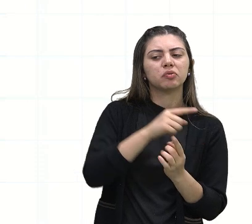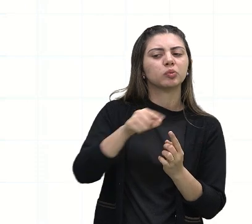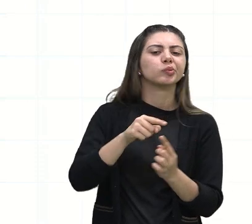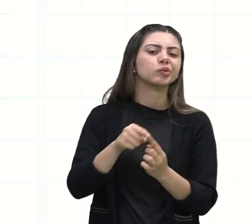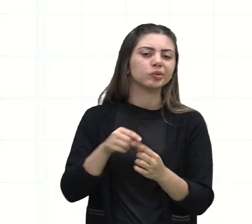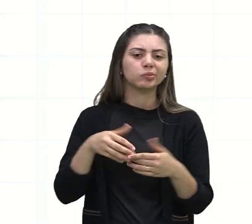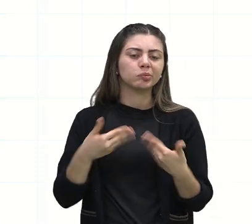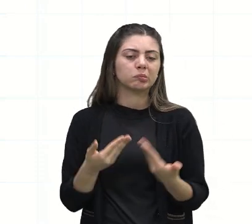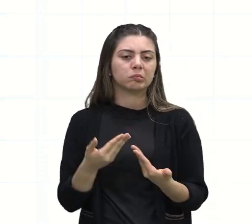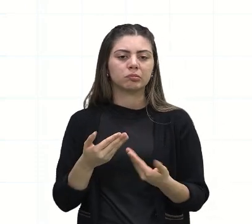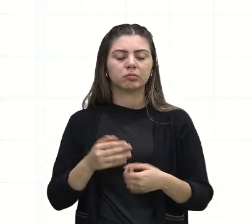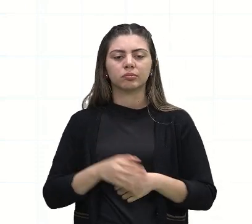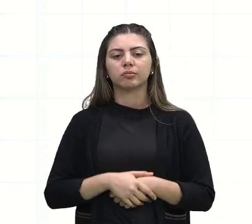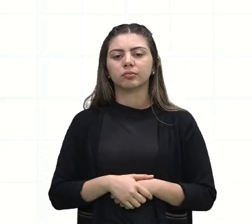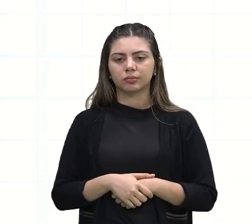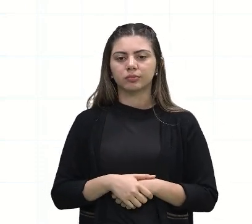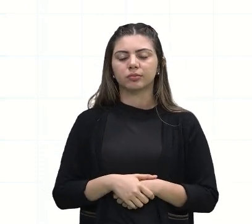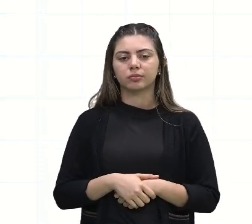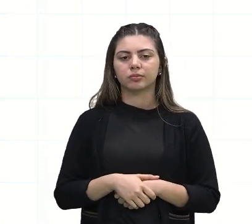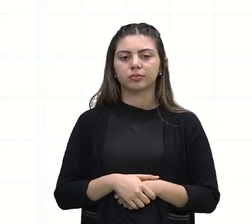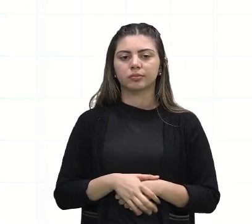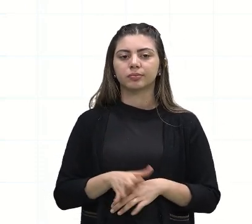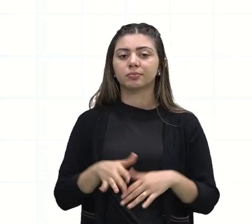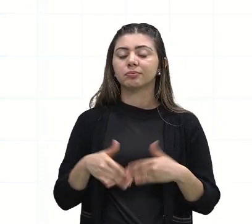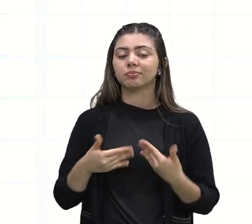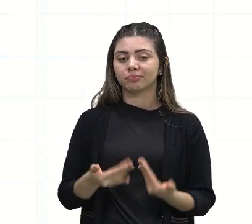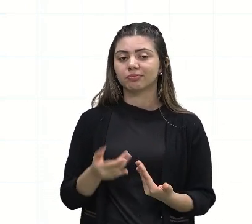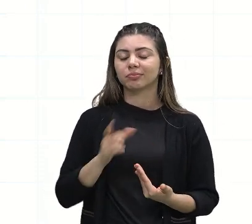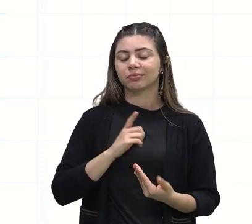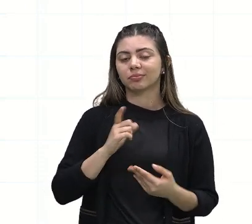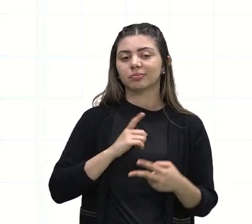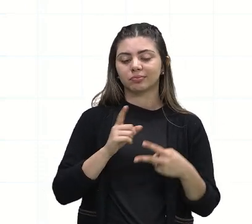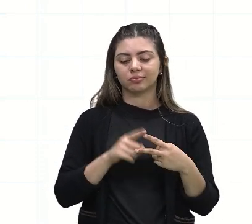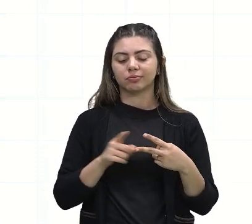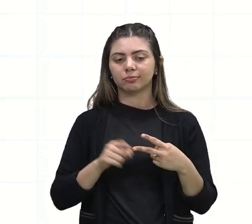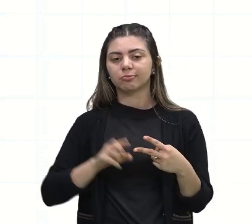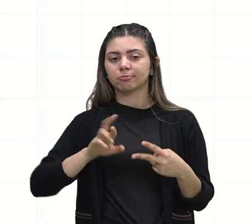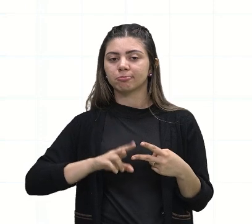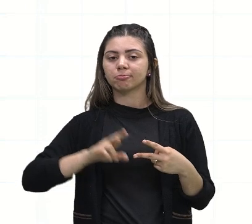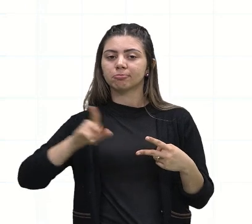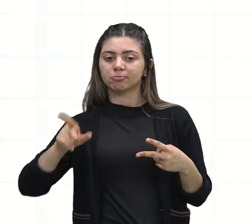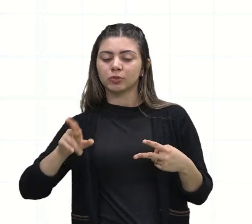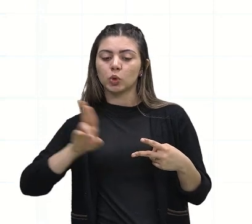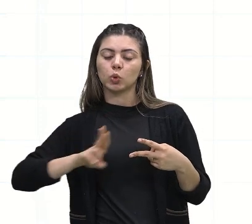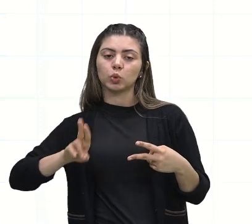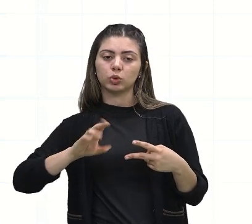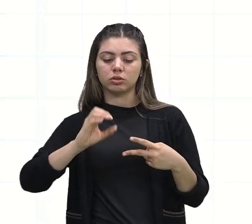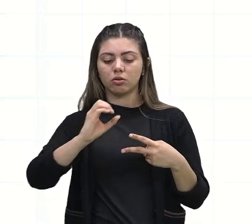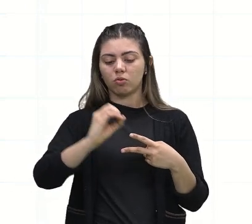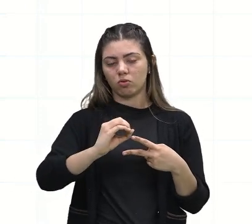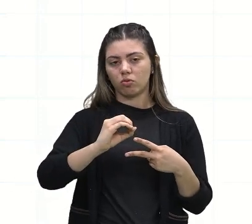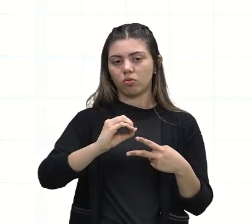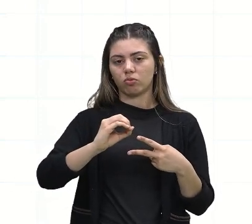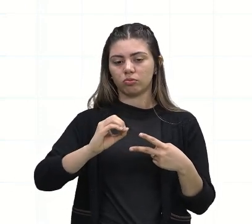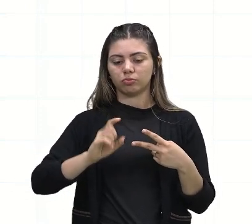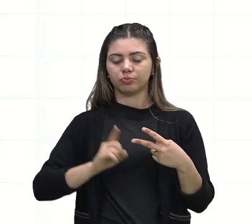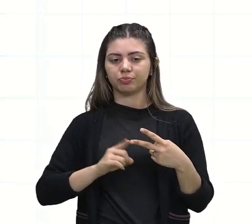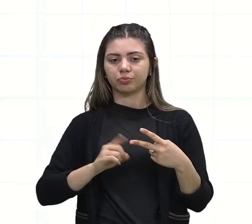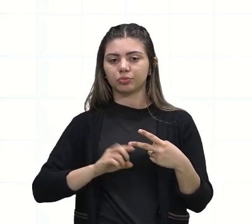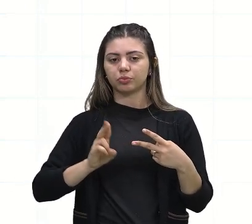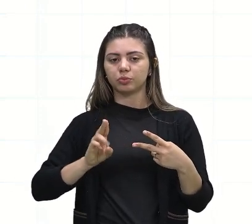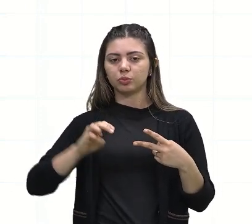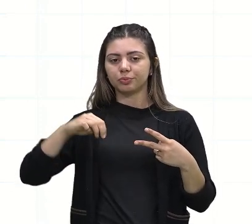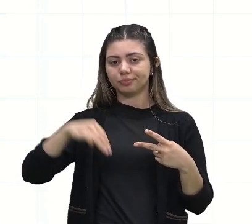livro, né? Então, essa é a diferença quando eu utilizo o e quando